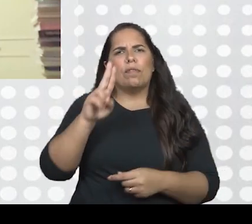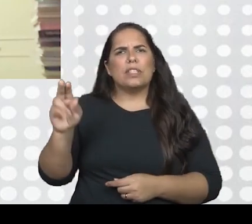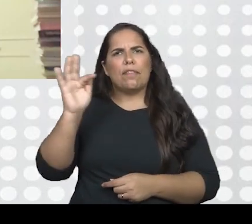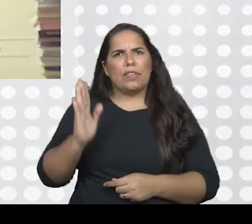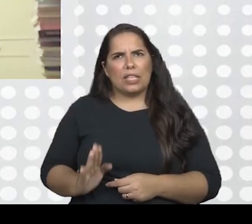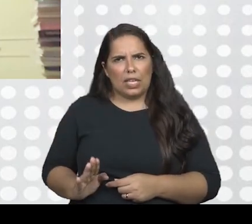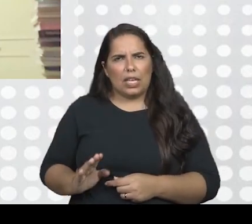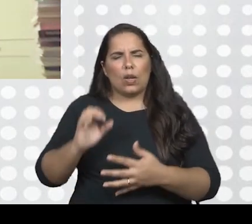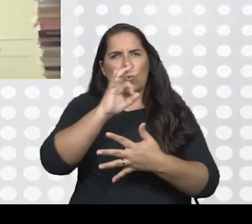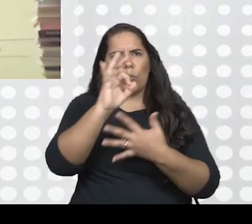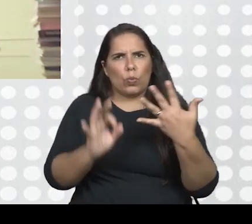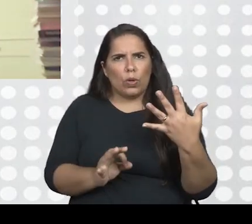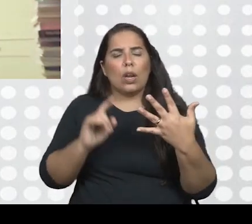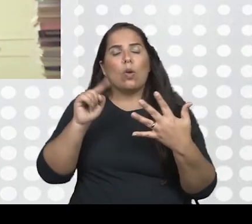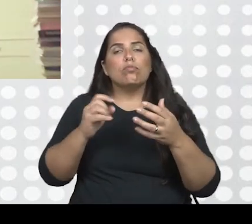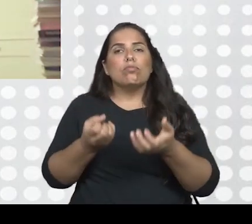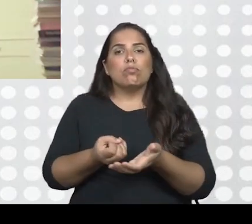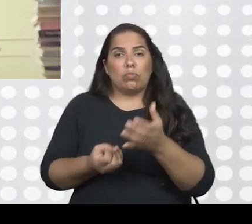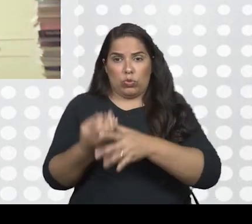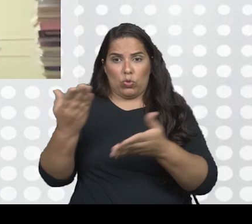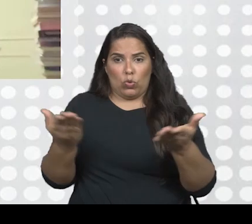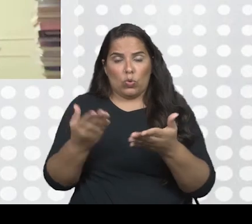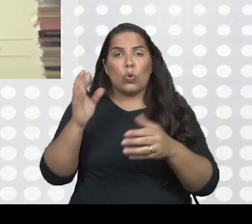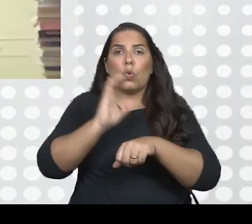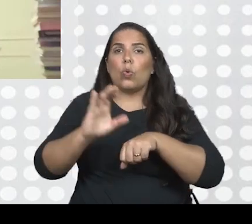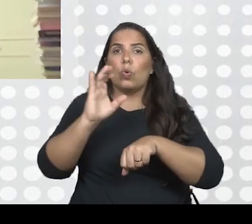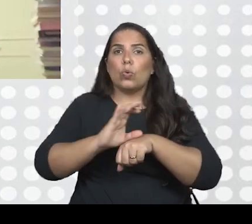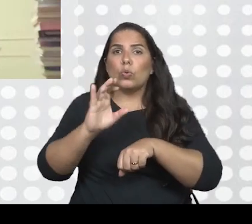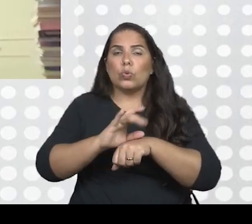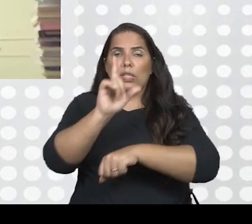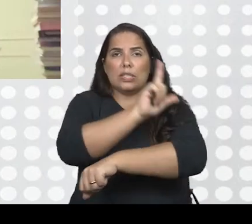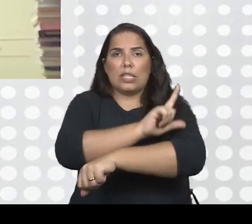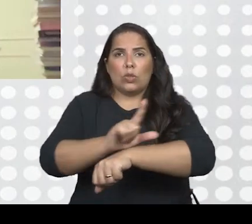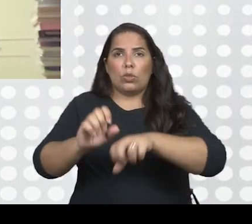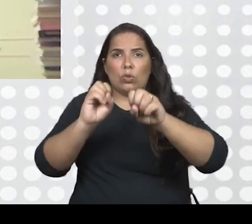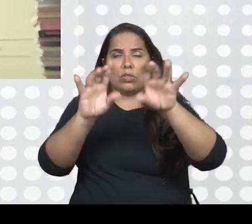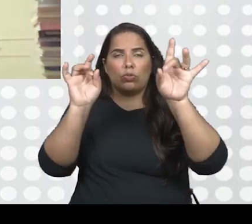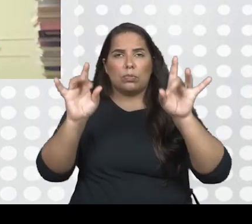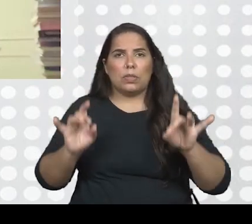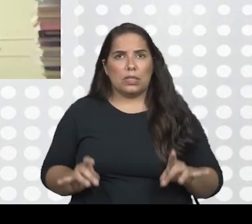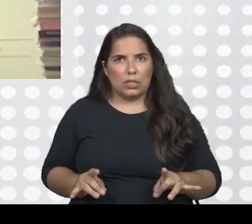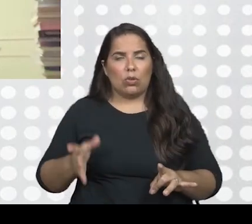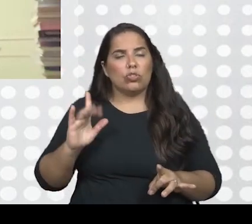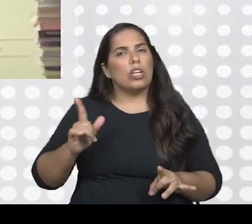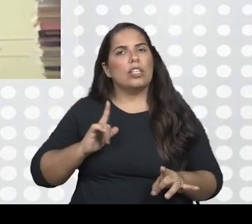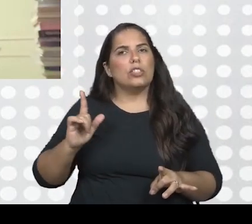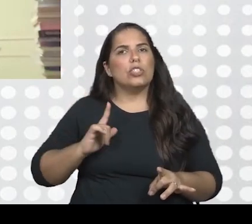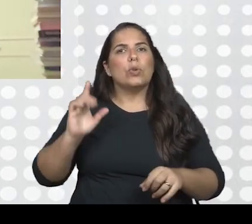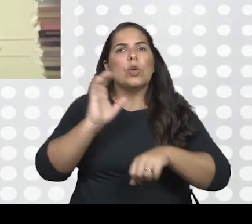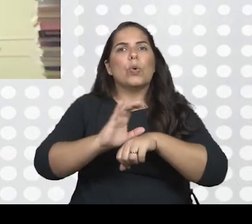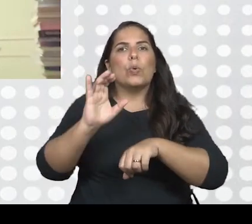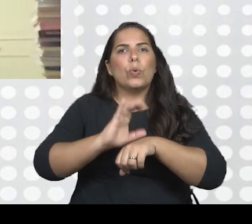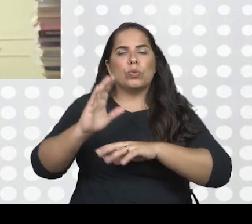Federal Rural do Rio de Janeiro lançou recentemente o curso de licenciatura em Educação Especial e já contava com um curso